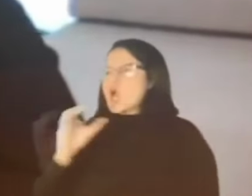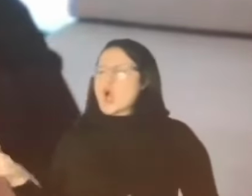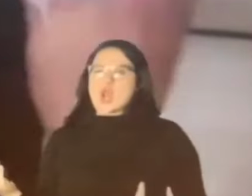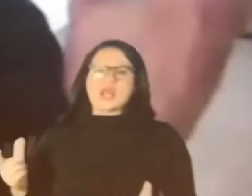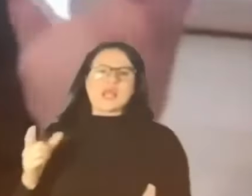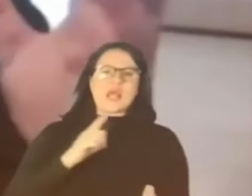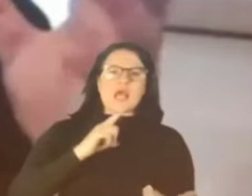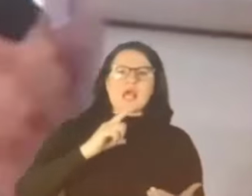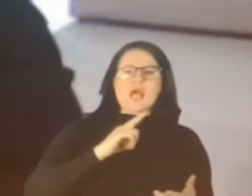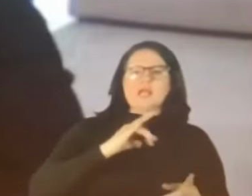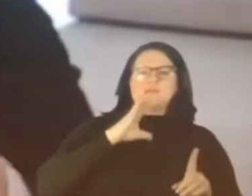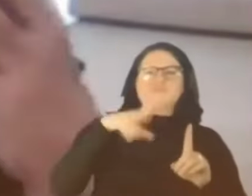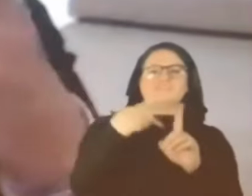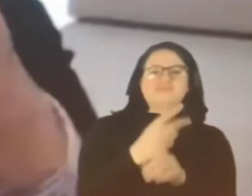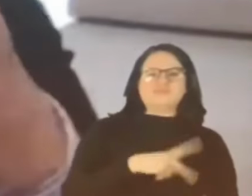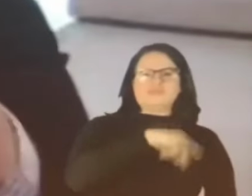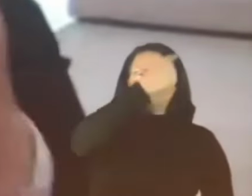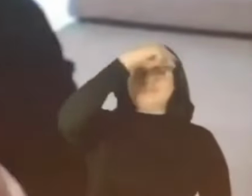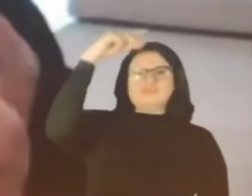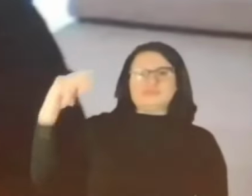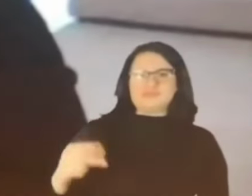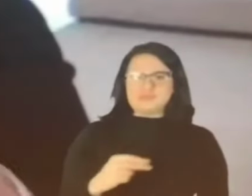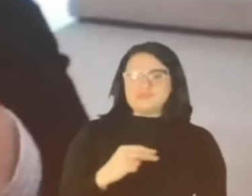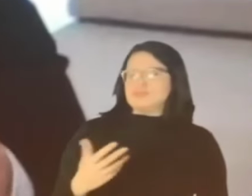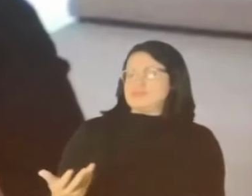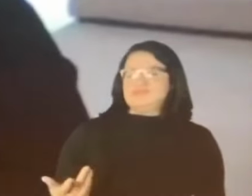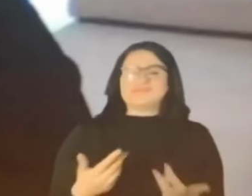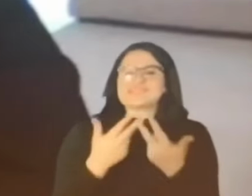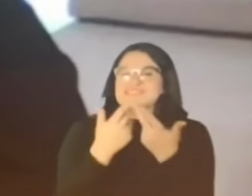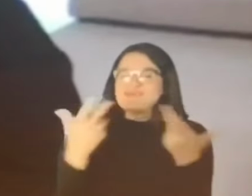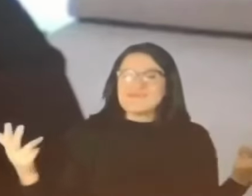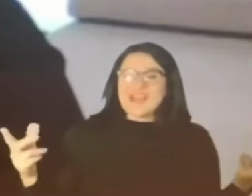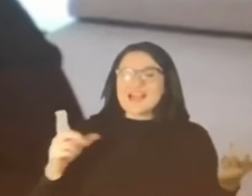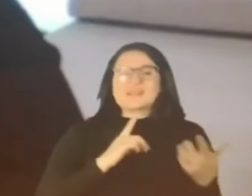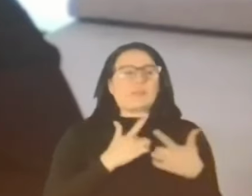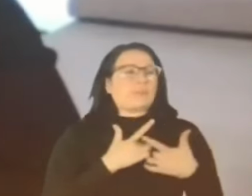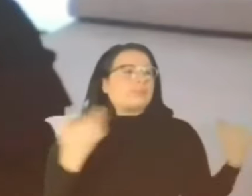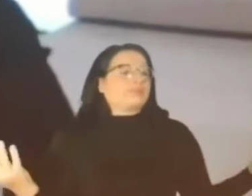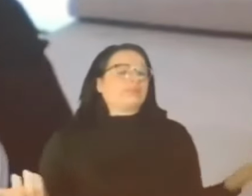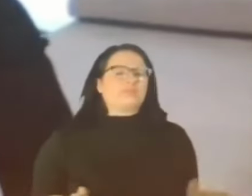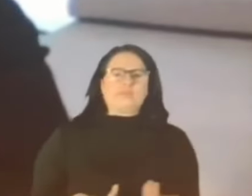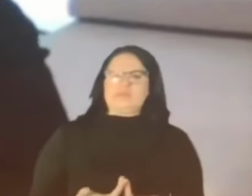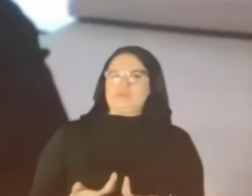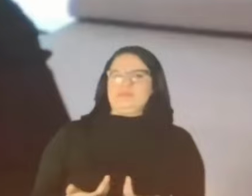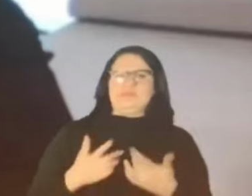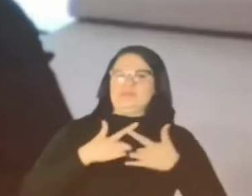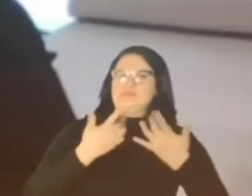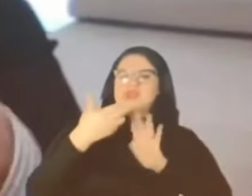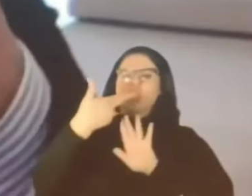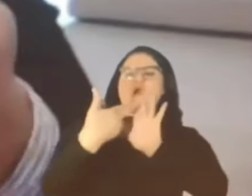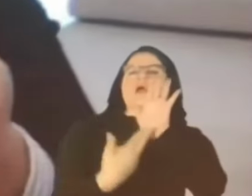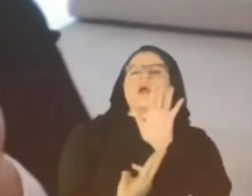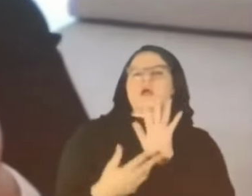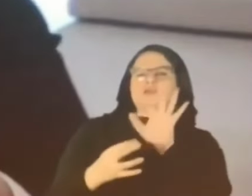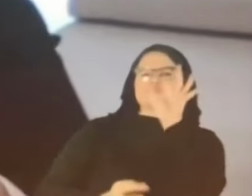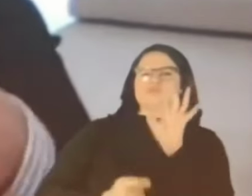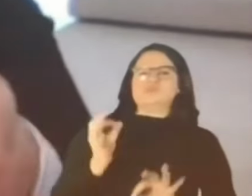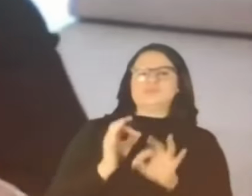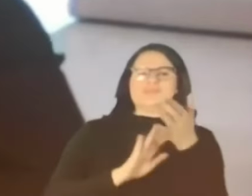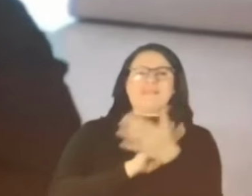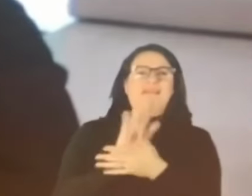é a modificação, o esvaziamento, portanto, o desapego a que as normas jurídicas prescrevam